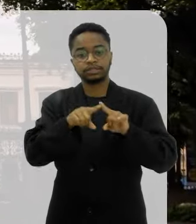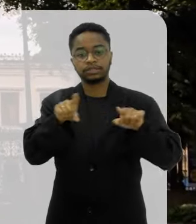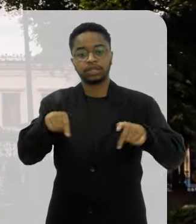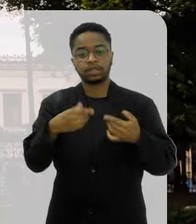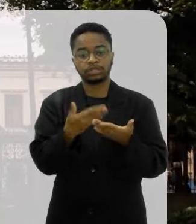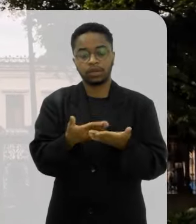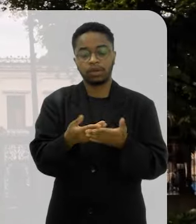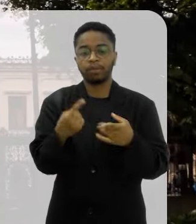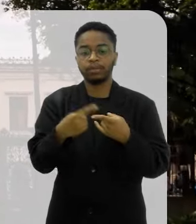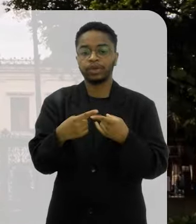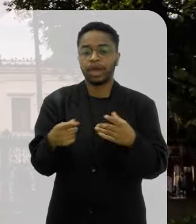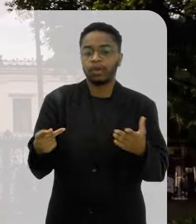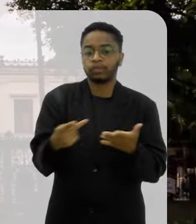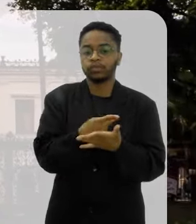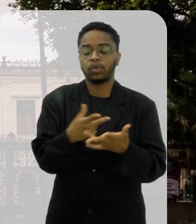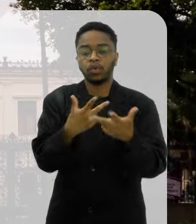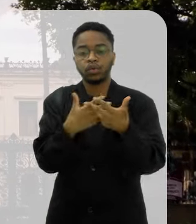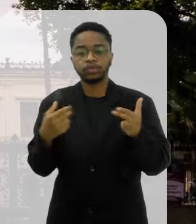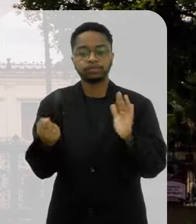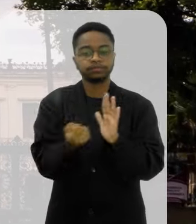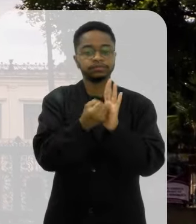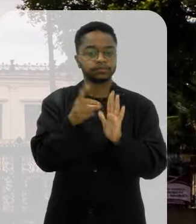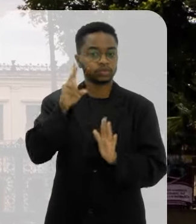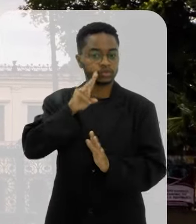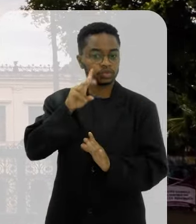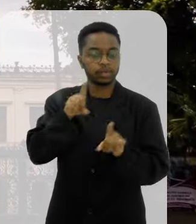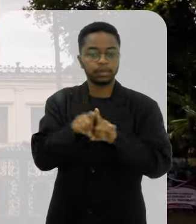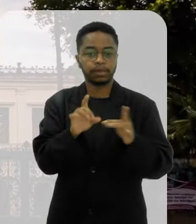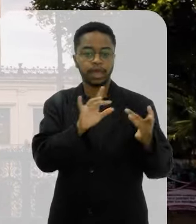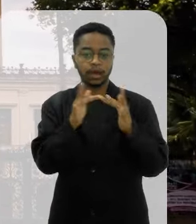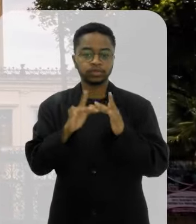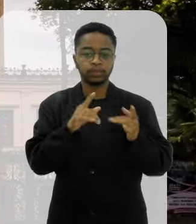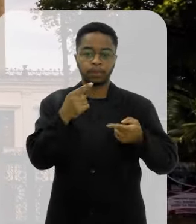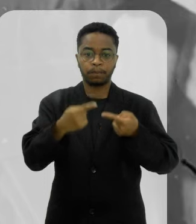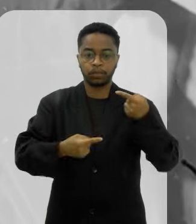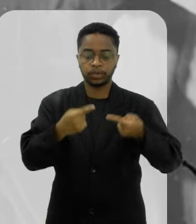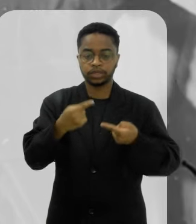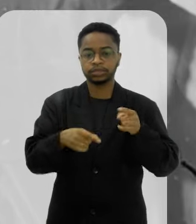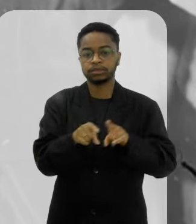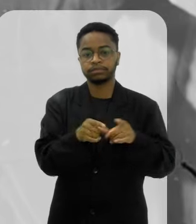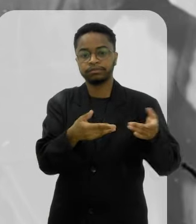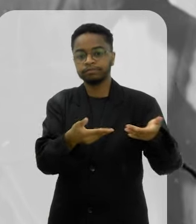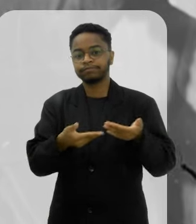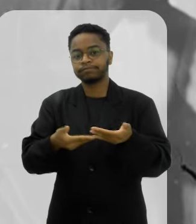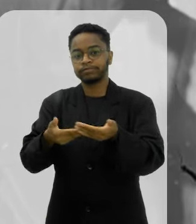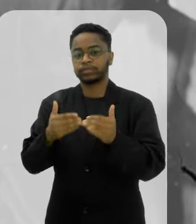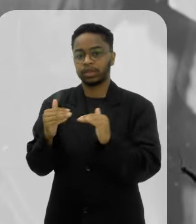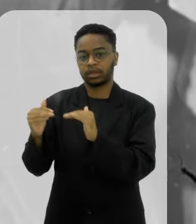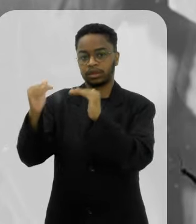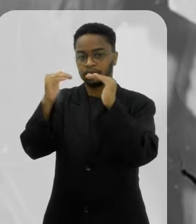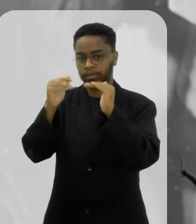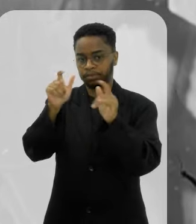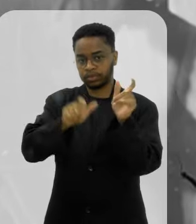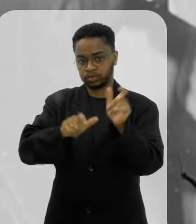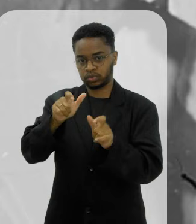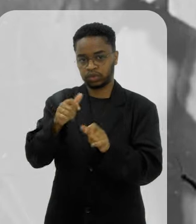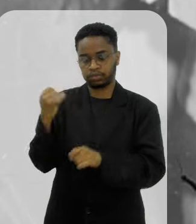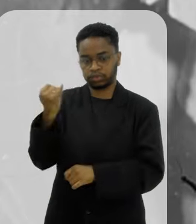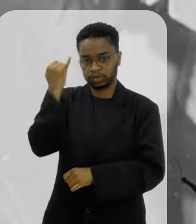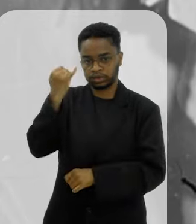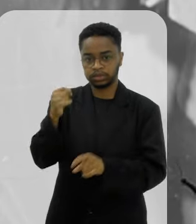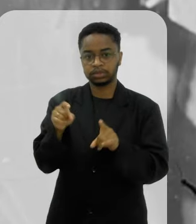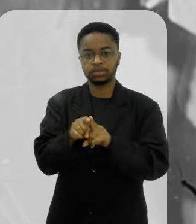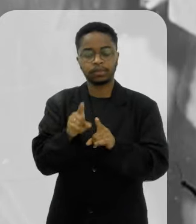de aula como palco de acontecimentos históricos, de articulações políticas, de recepção de figuras de